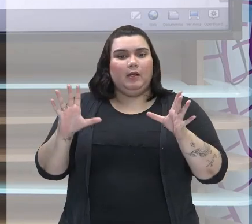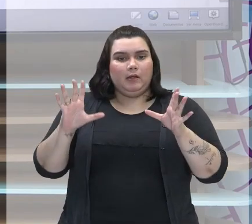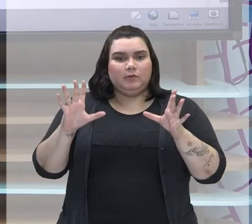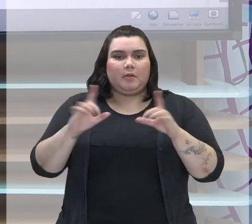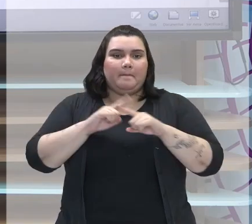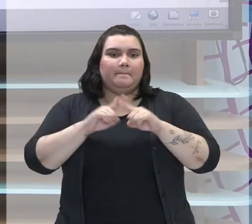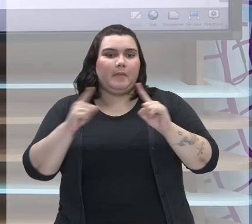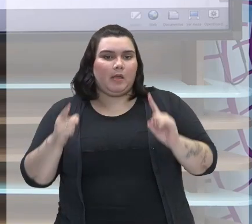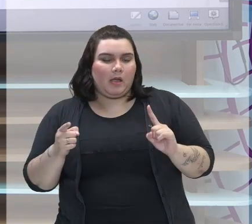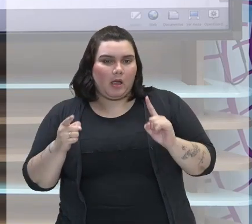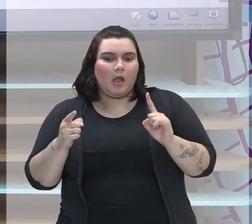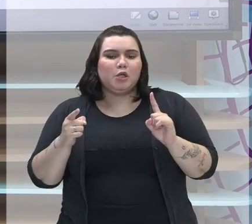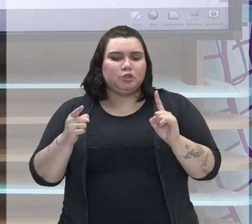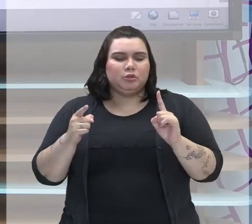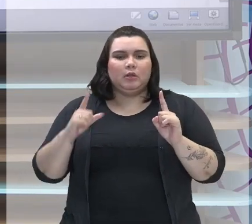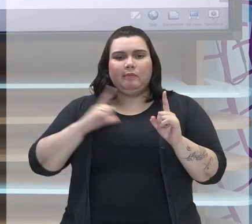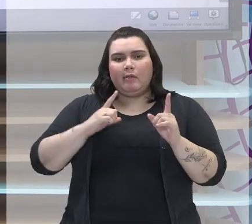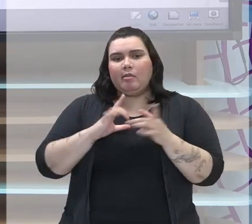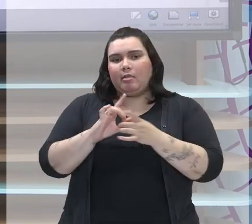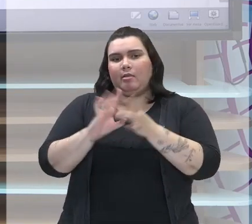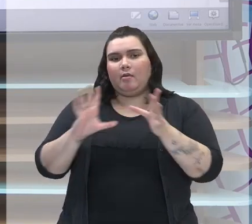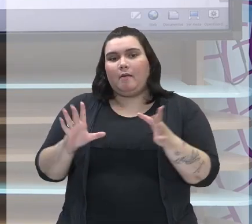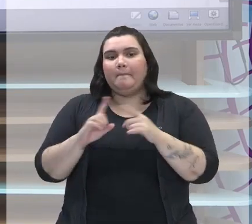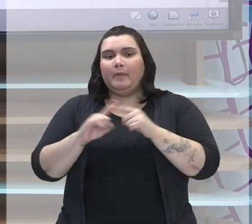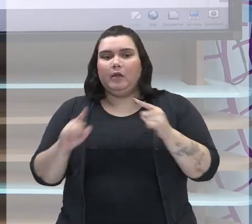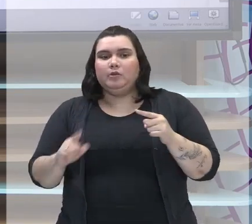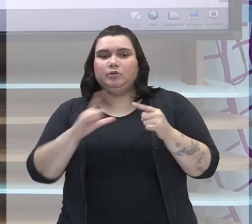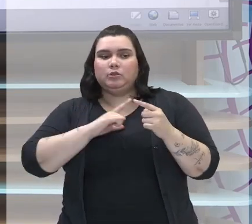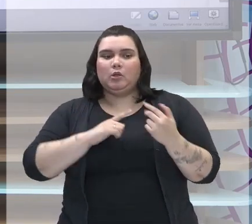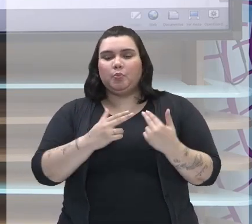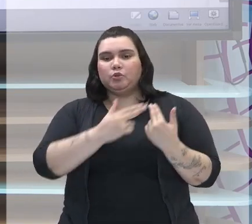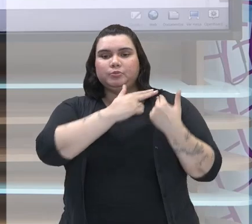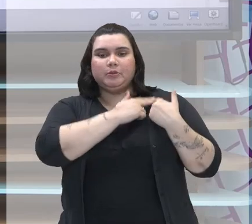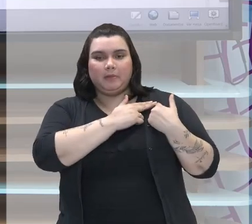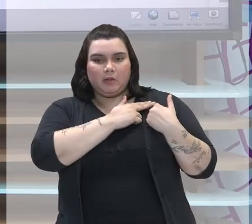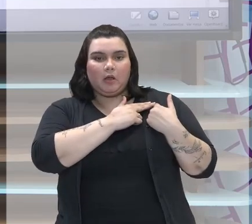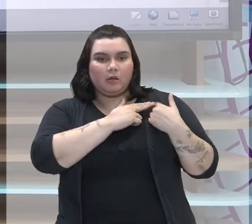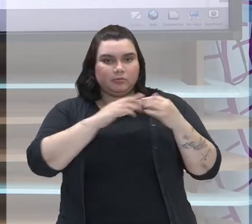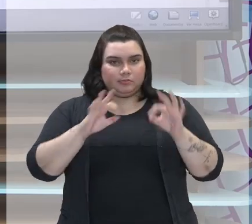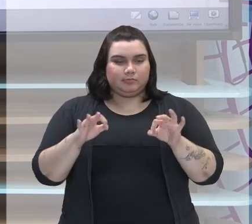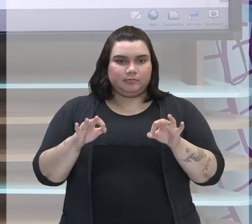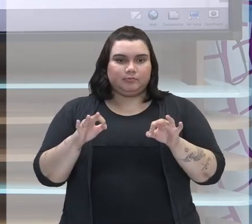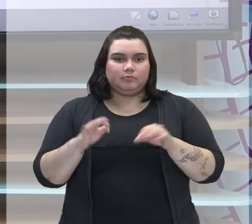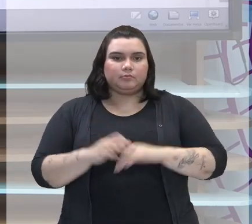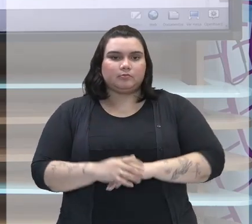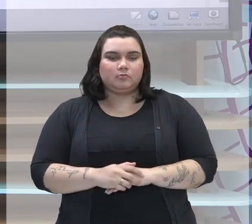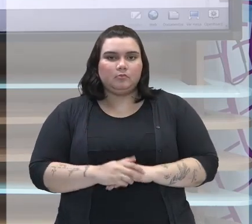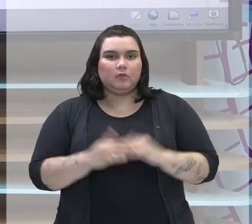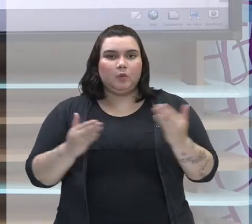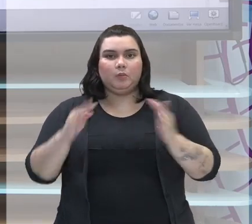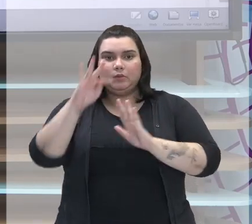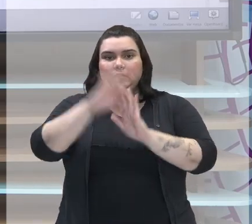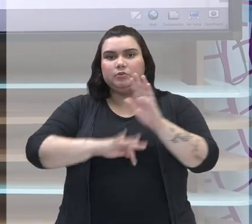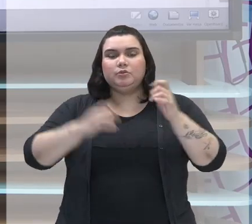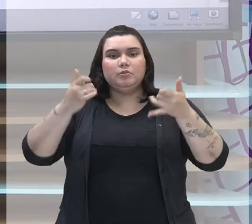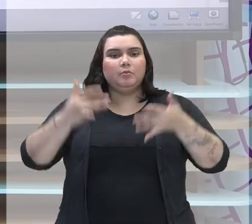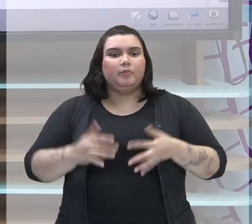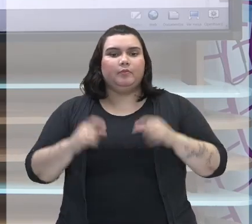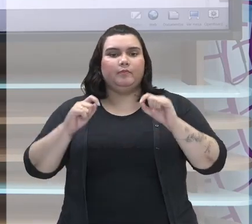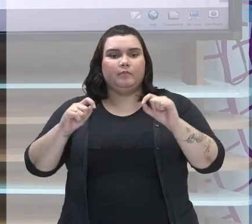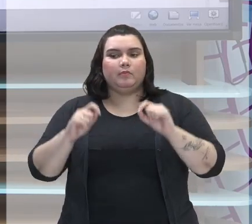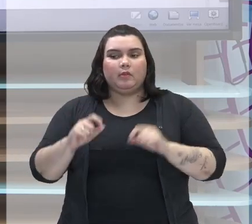sem amarras, mas com uma certa moderação. E como o texto nos diz, né? Eles